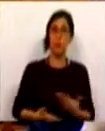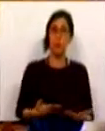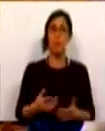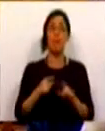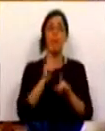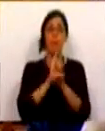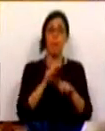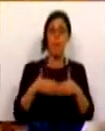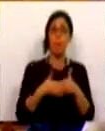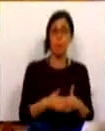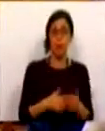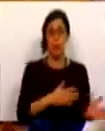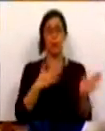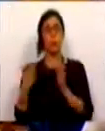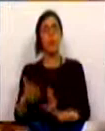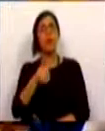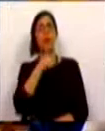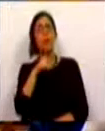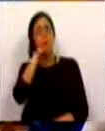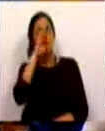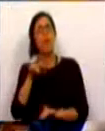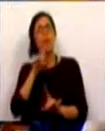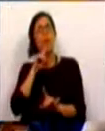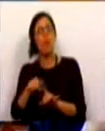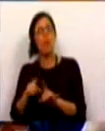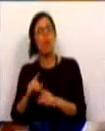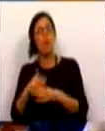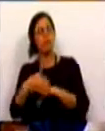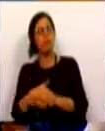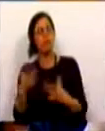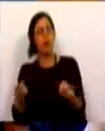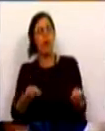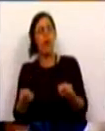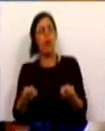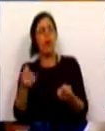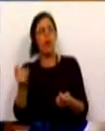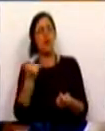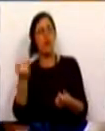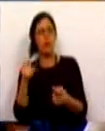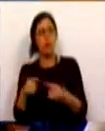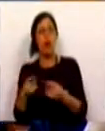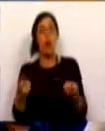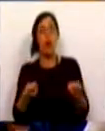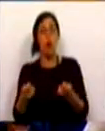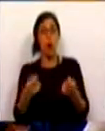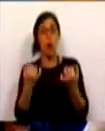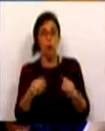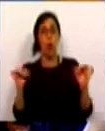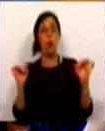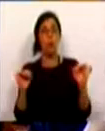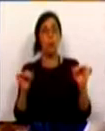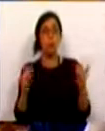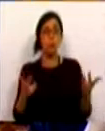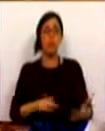deste processo e, por outro lado, como é que pode o Governo intervir em instituições e organizações autónomas, como